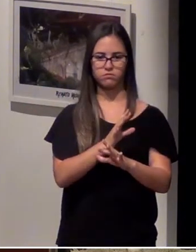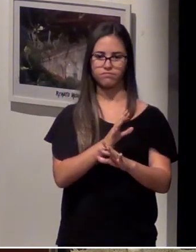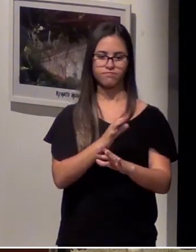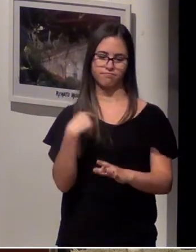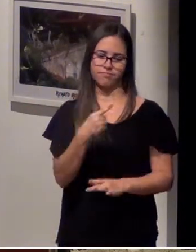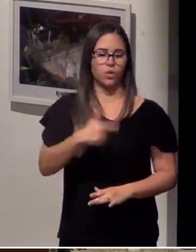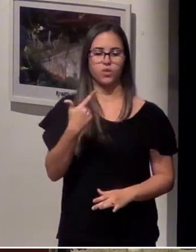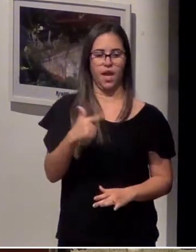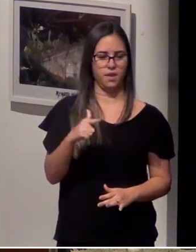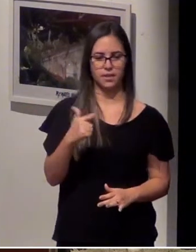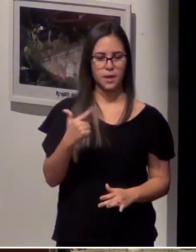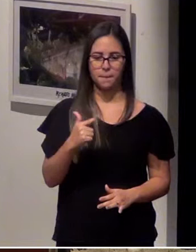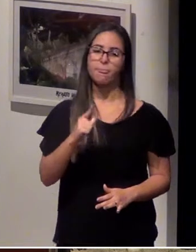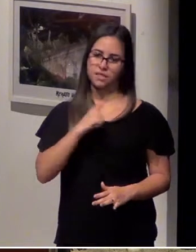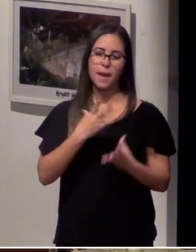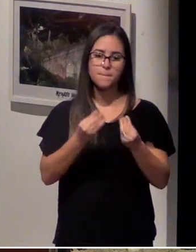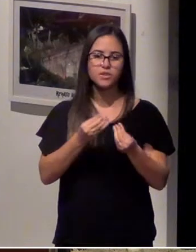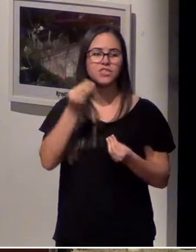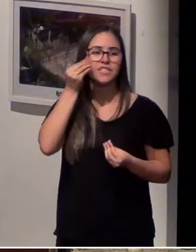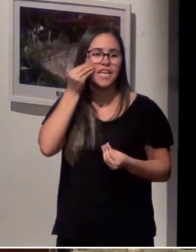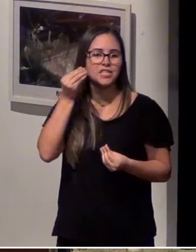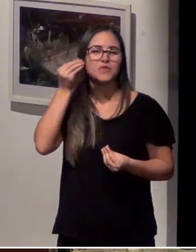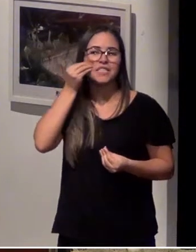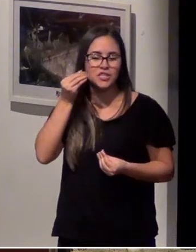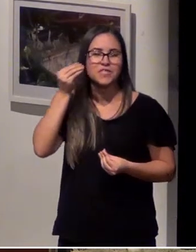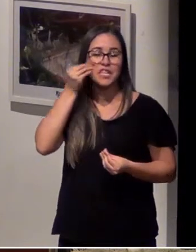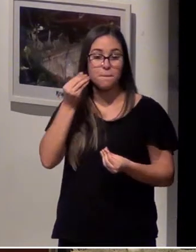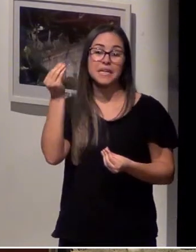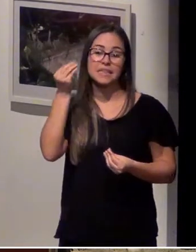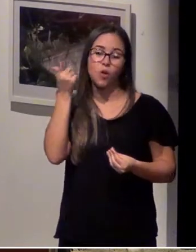a gente não tem, né? A gente tem muitas tentativas para